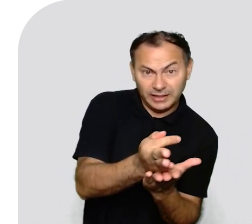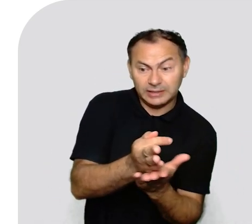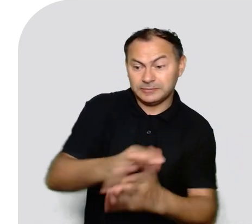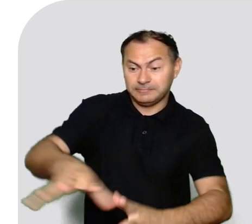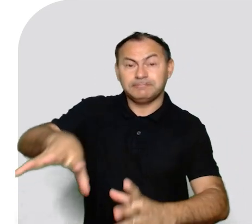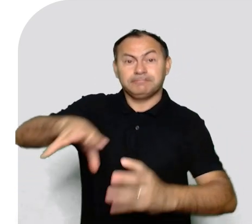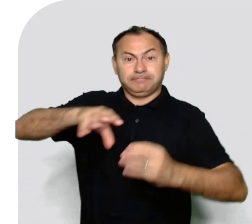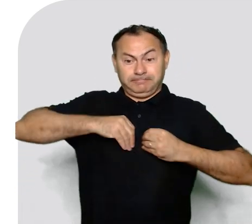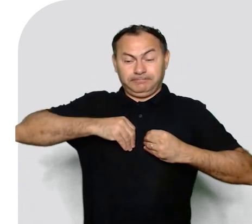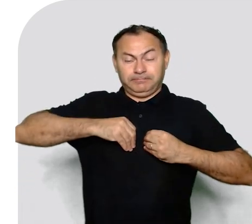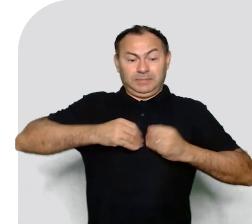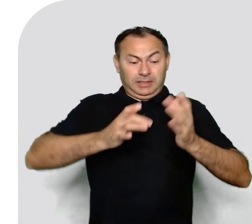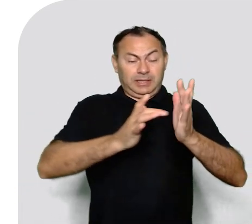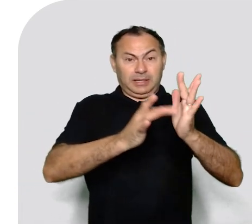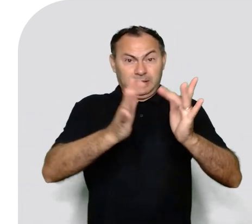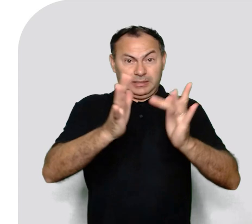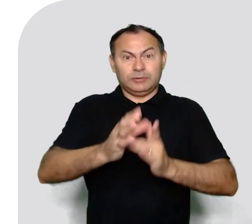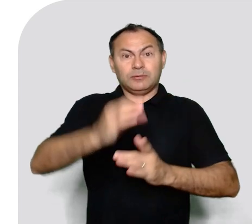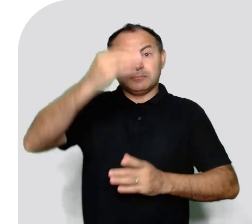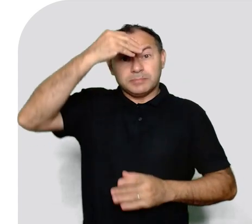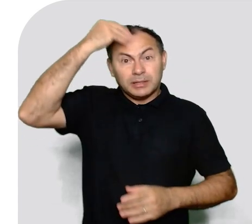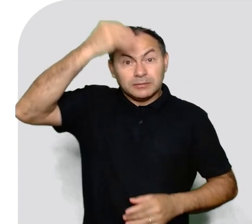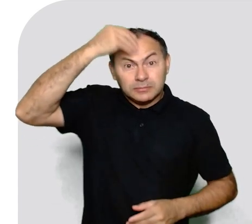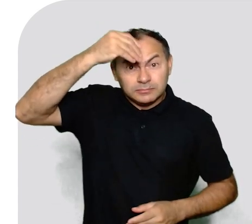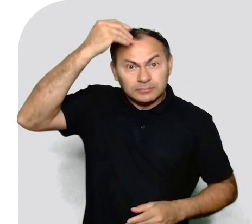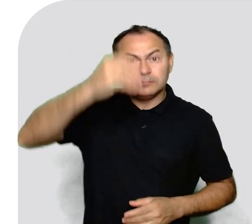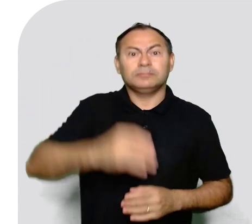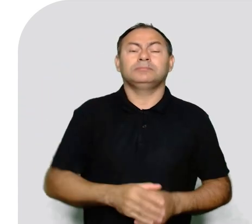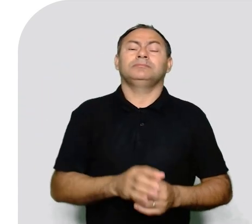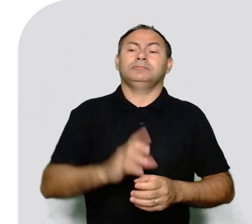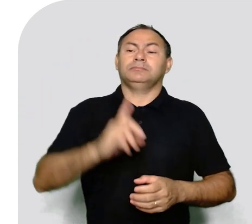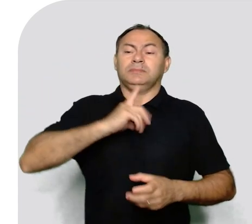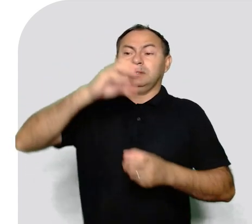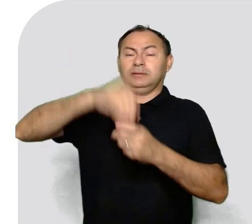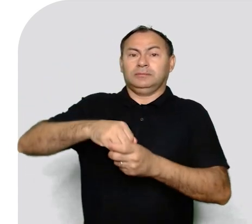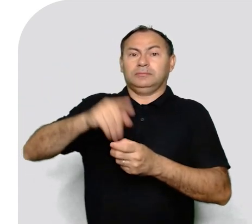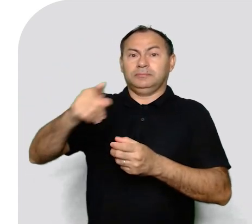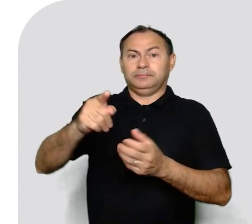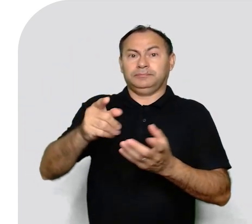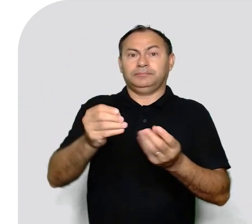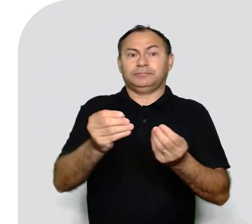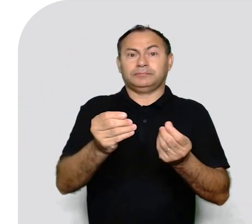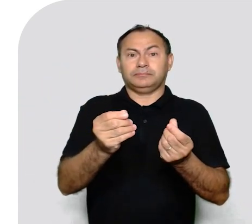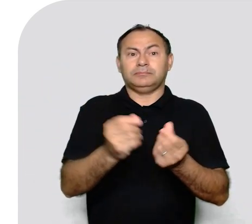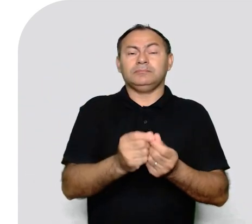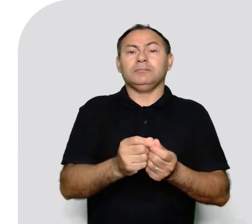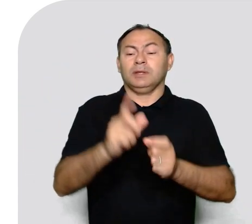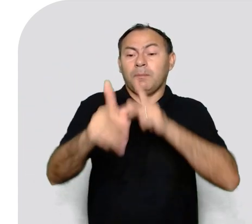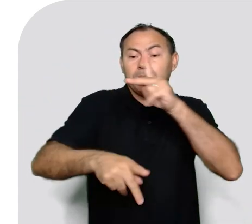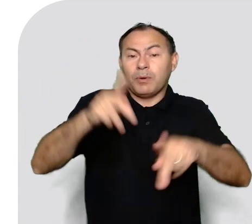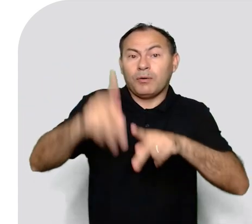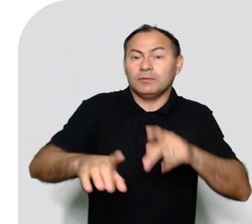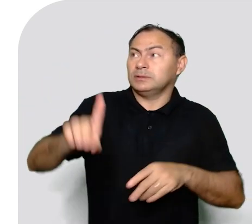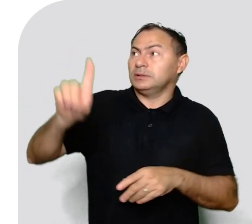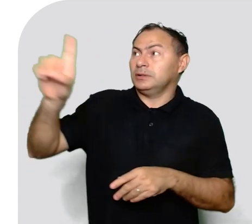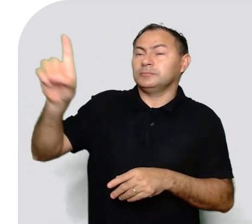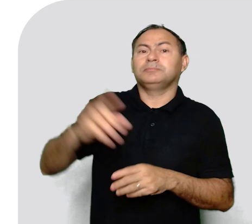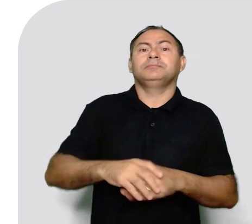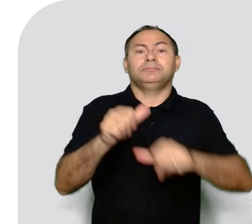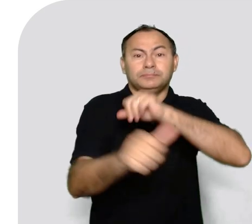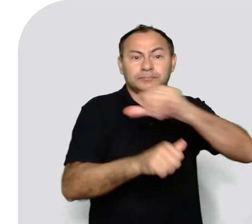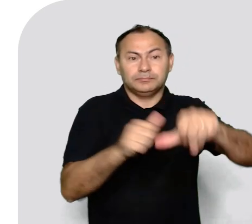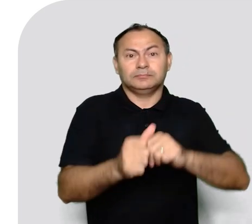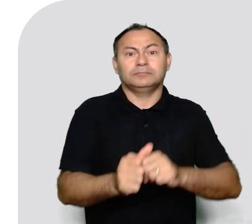que, incorporados em Cristo pelo batismo, constituídos em povo de Deus